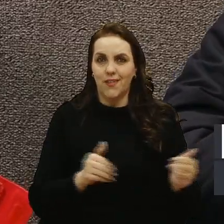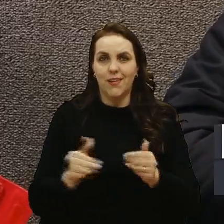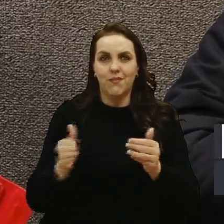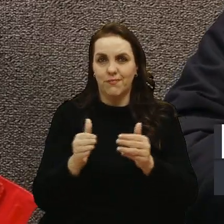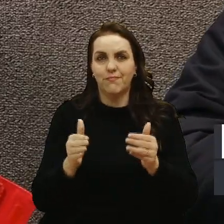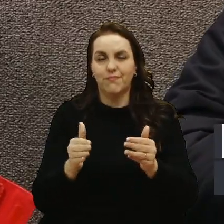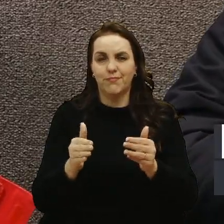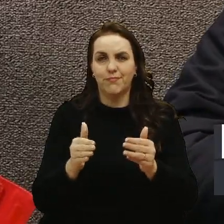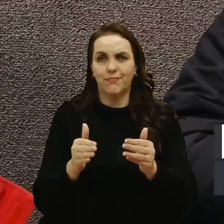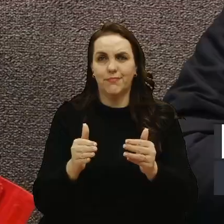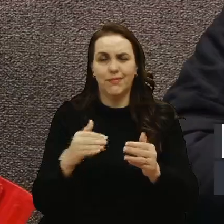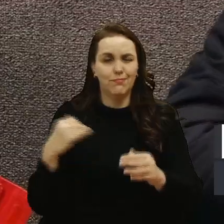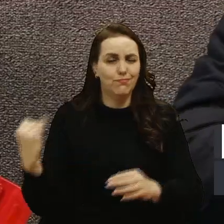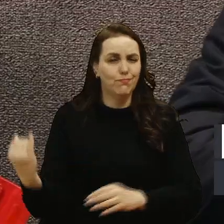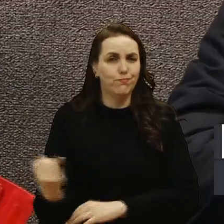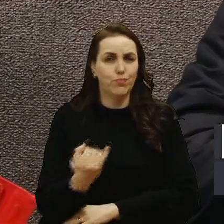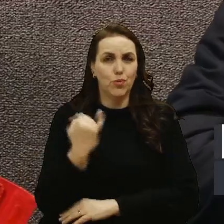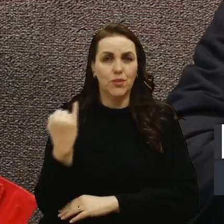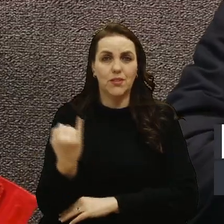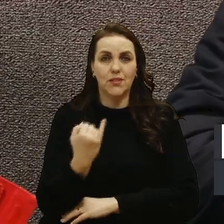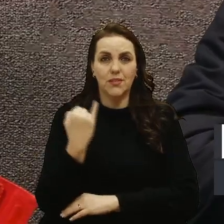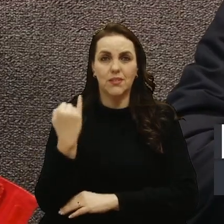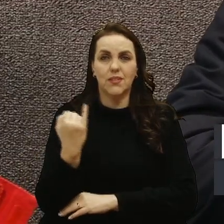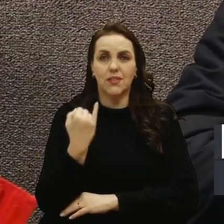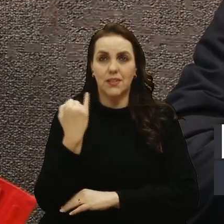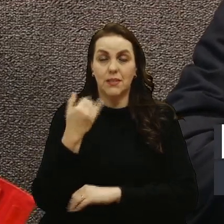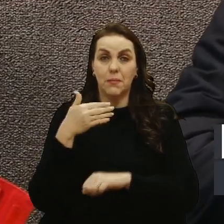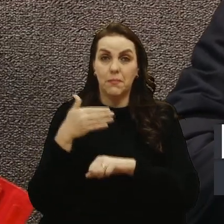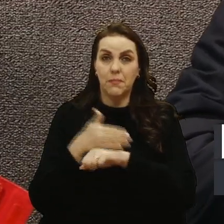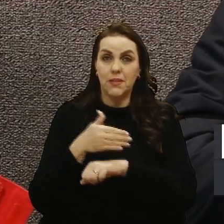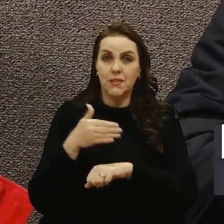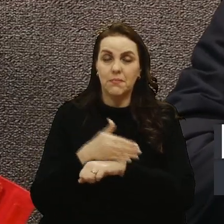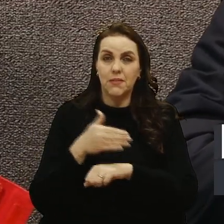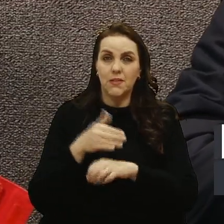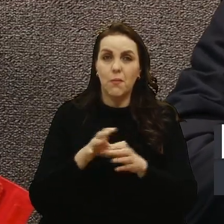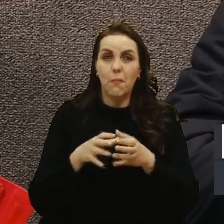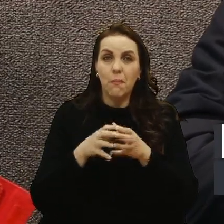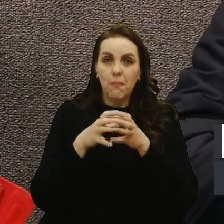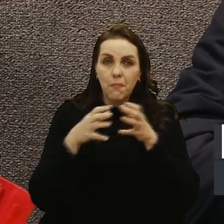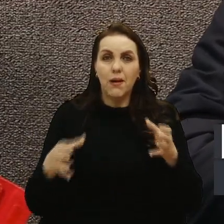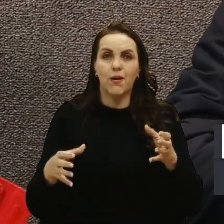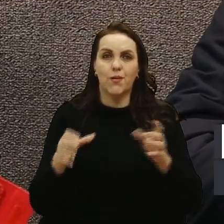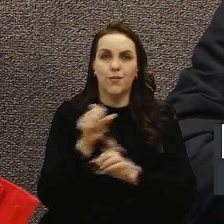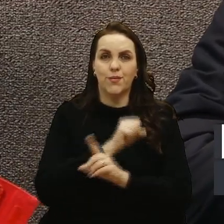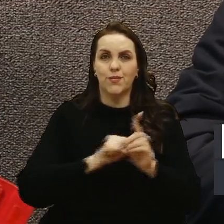Muito, mas muito importante, que teremos uma participação maior da sociedade.